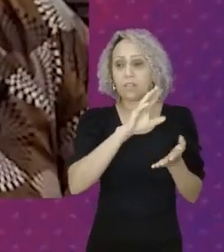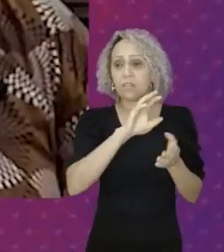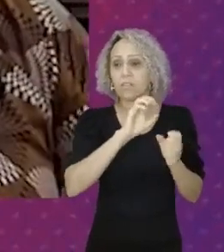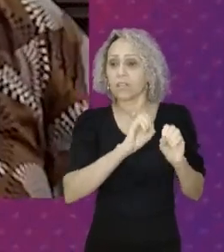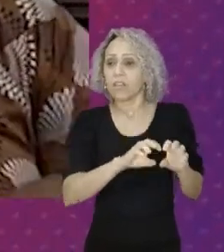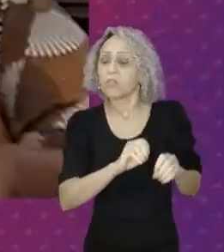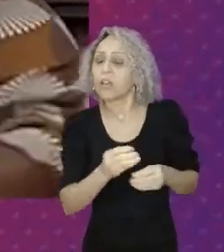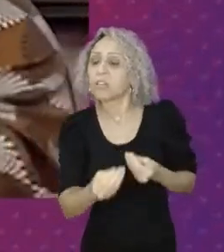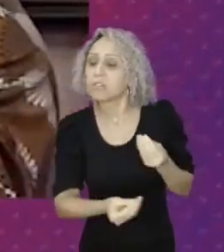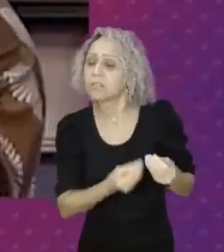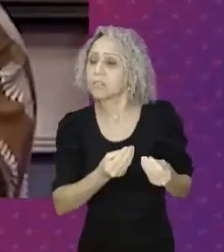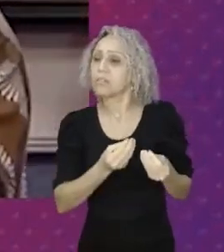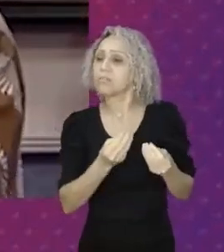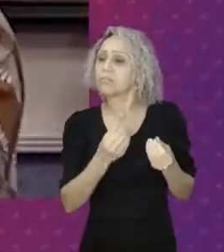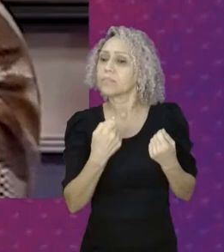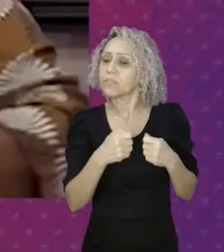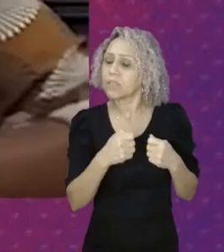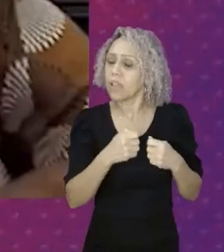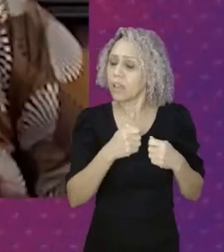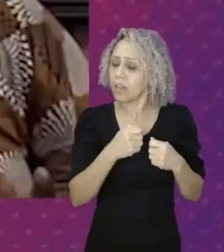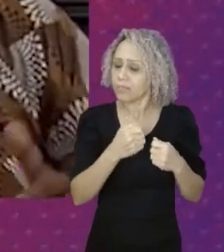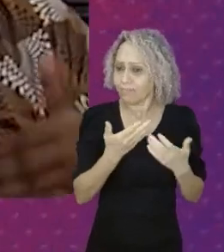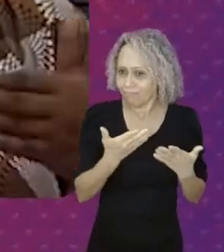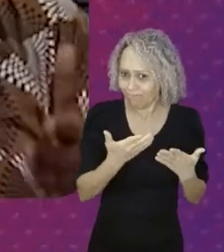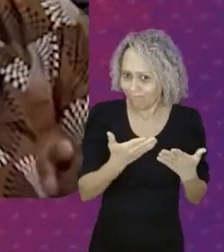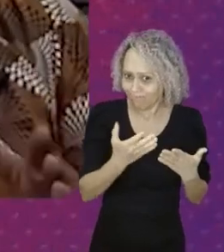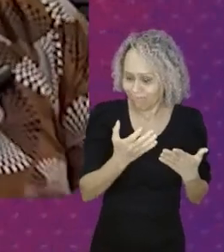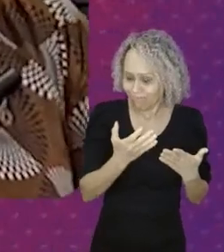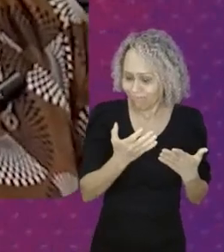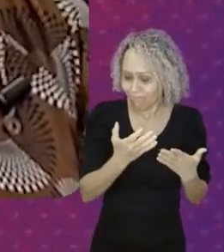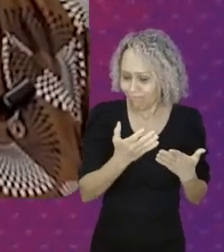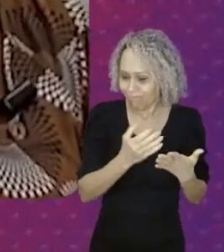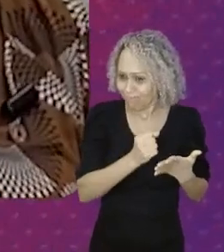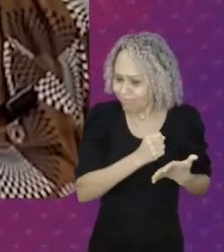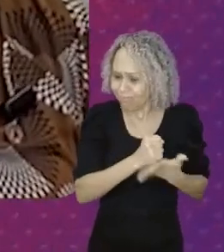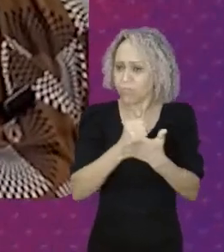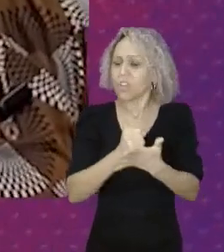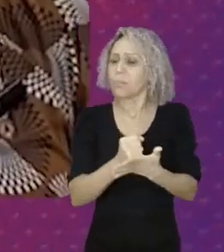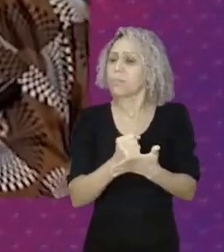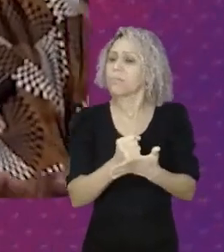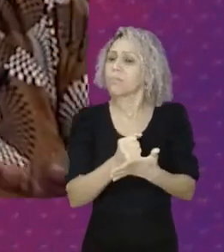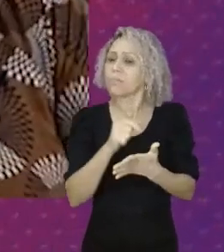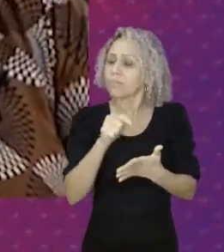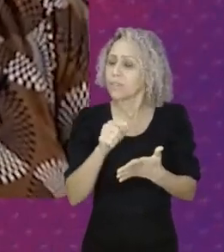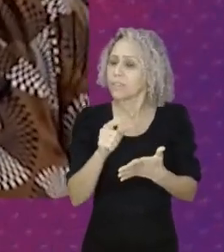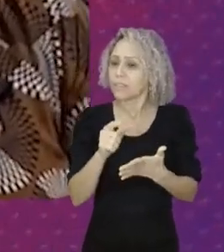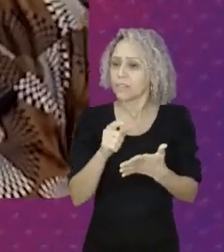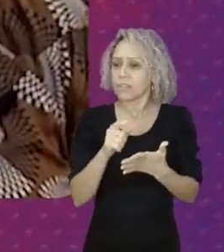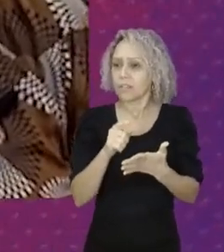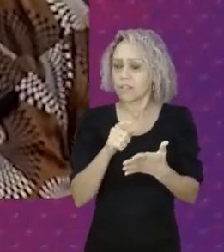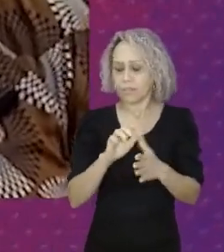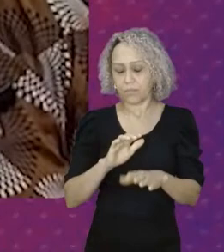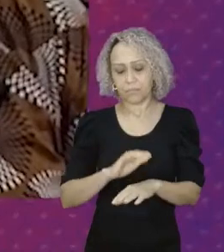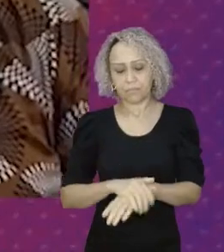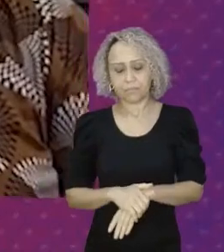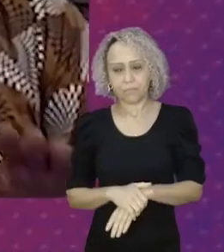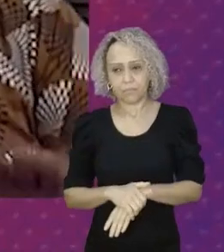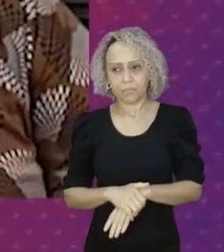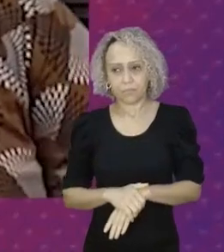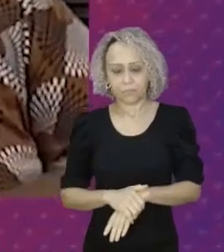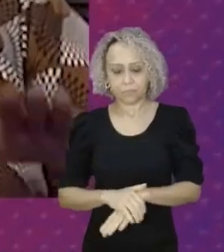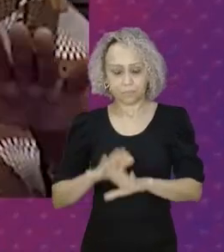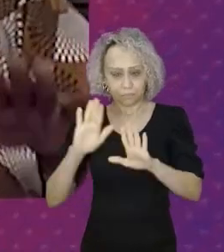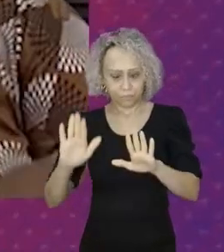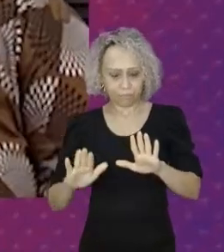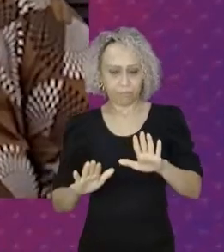fato, implementar a lei nos currículos escolares. Do ponto de vista do Ministério da Educação, algumas ações foram feitas, gente.